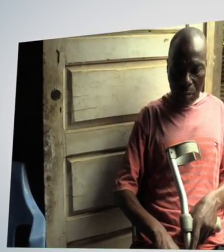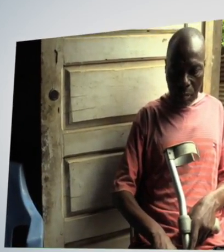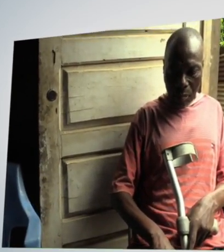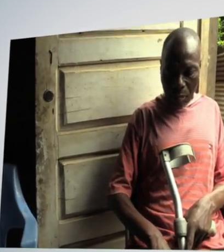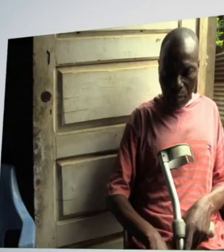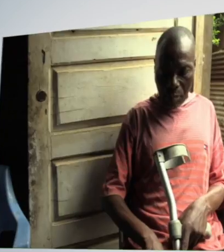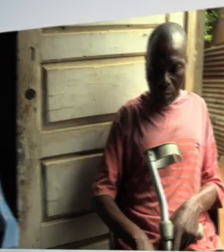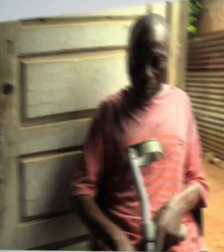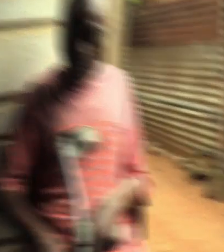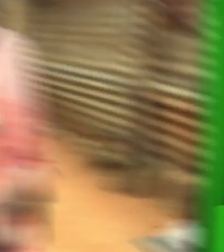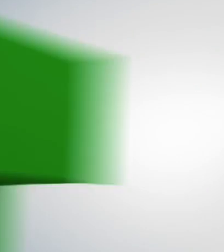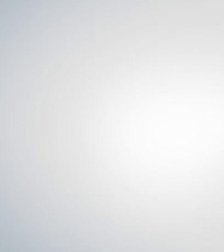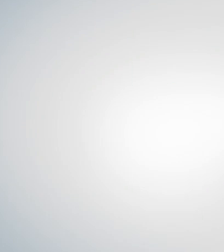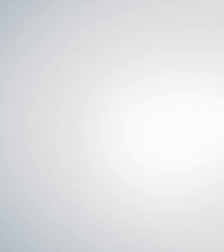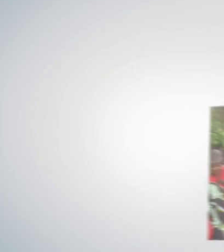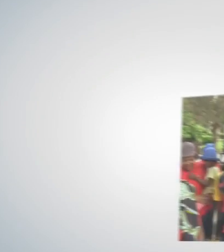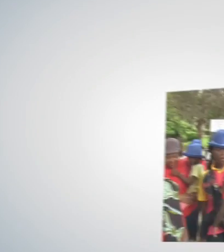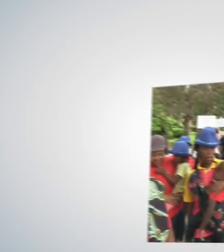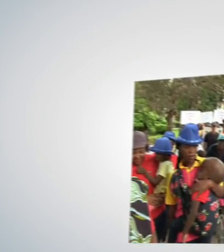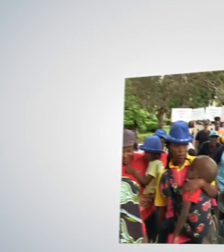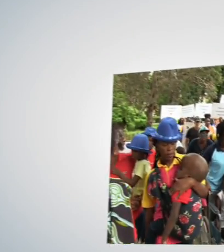comportamentos assumir para evitá-lo.